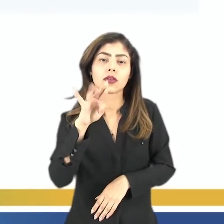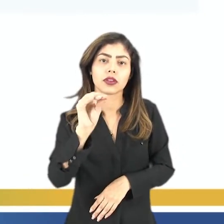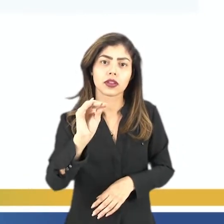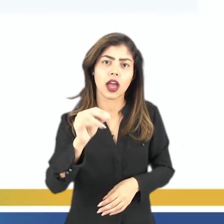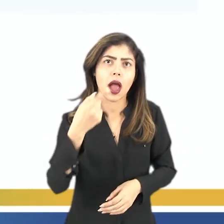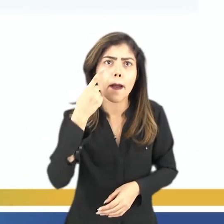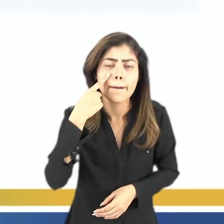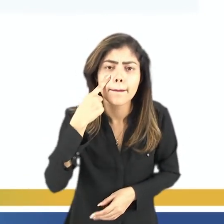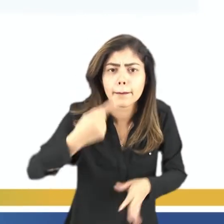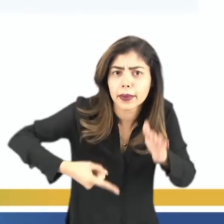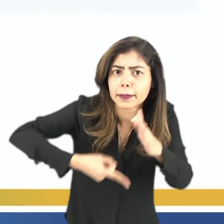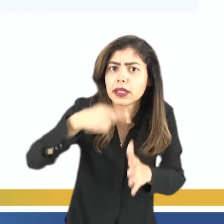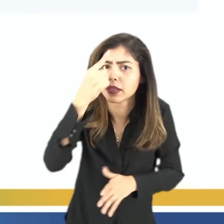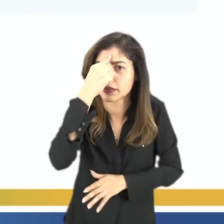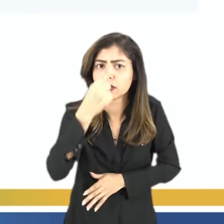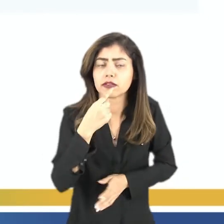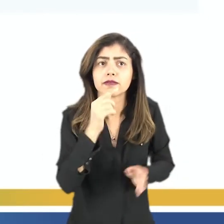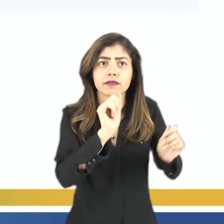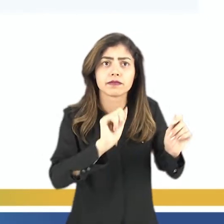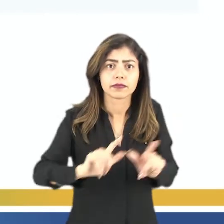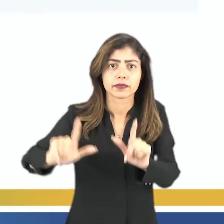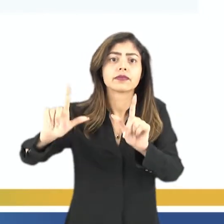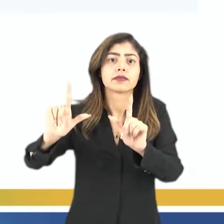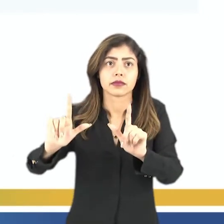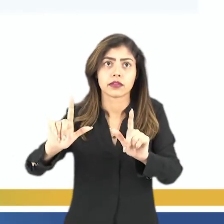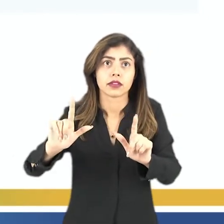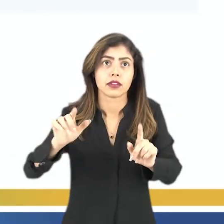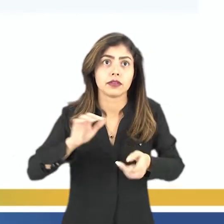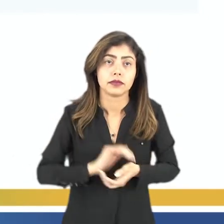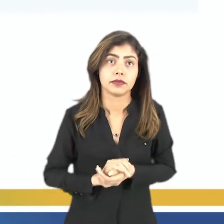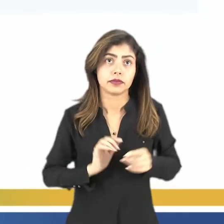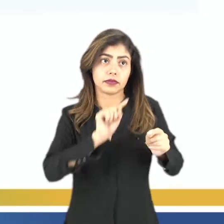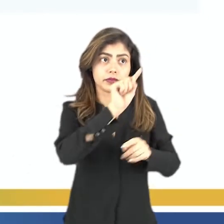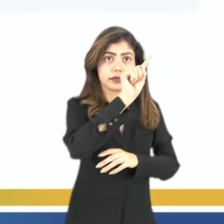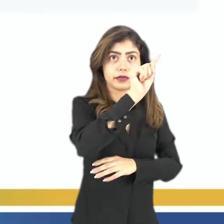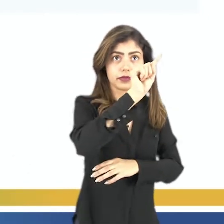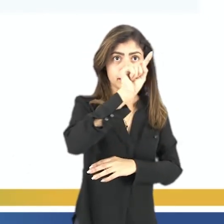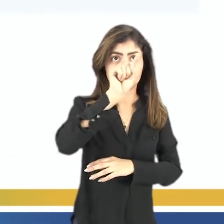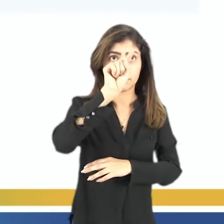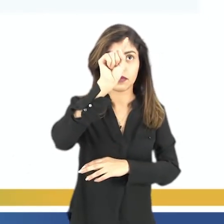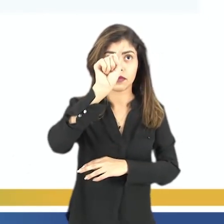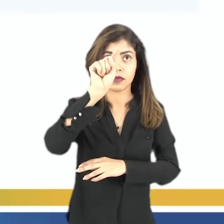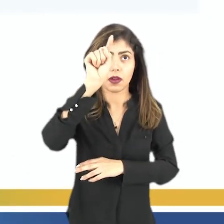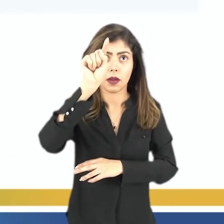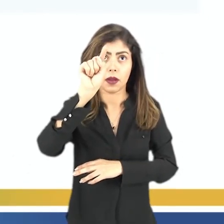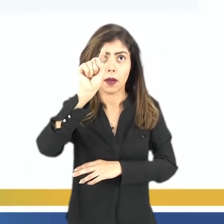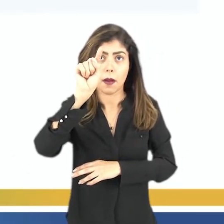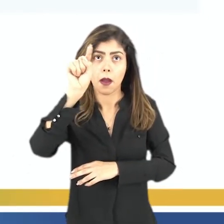Observa a primeira figura. A gente tem uma linha ali, é ligado